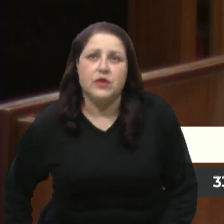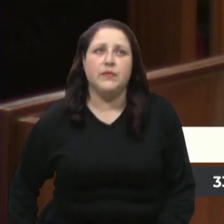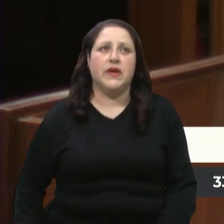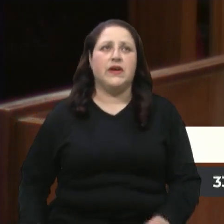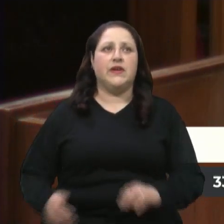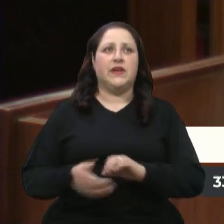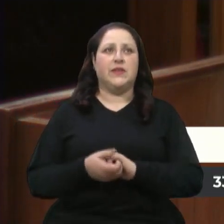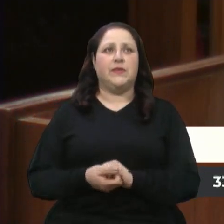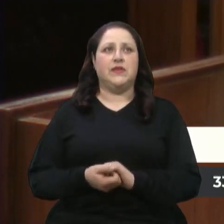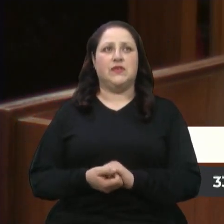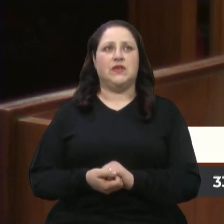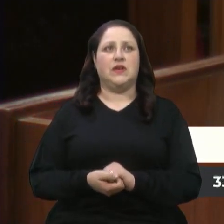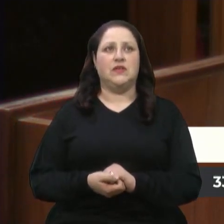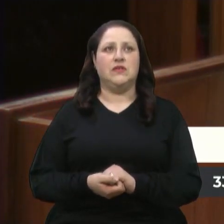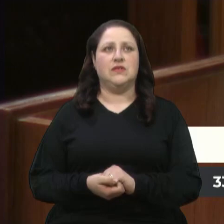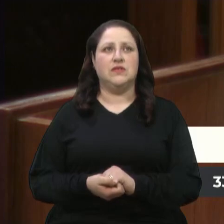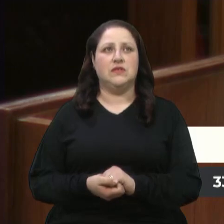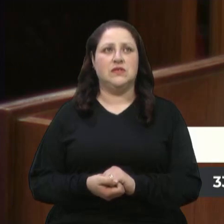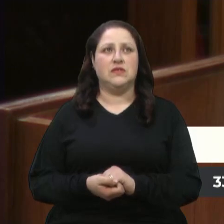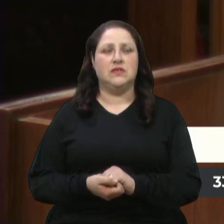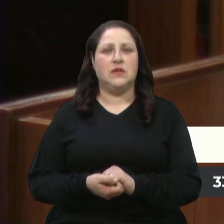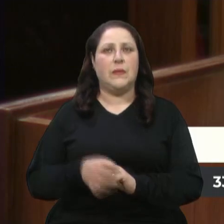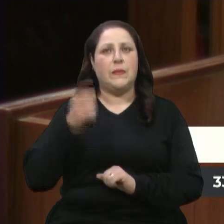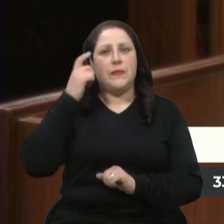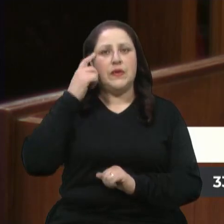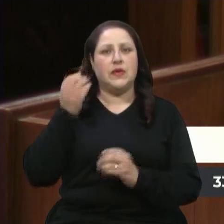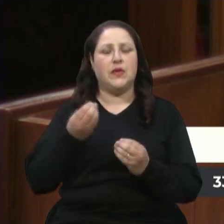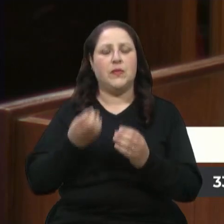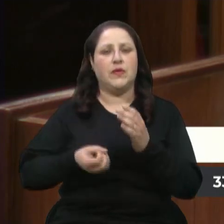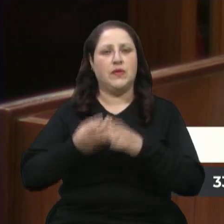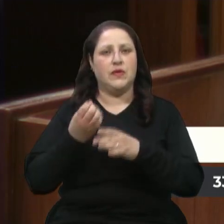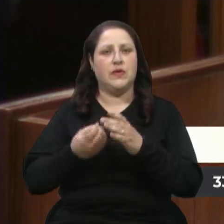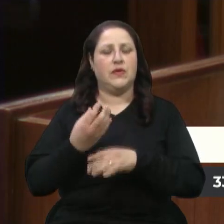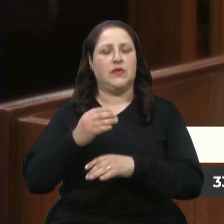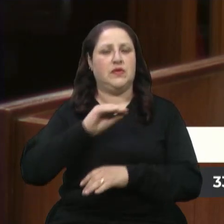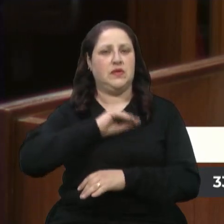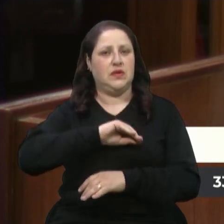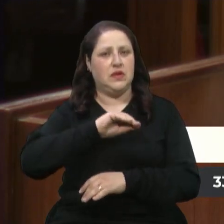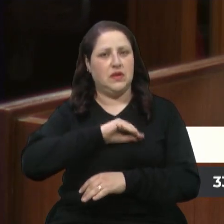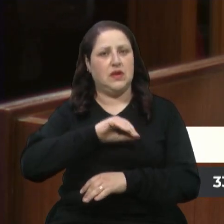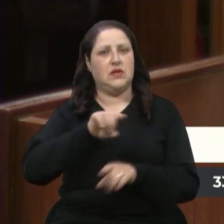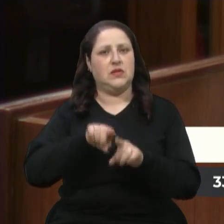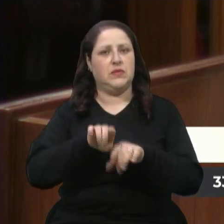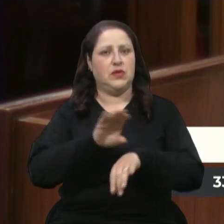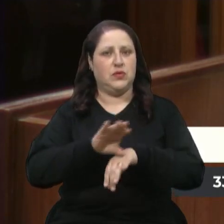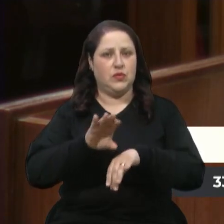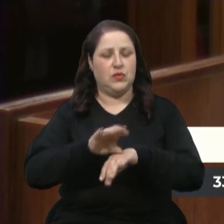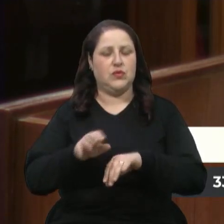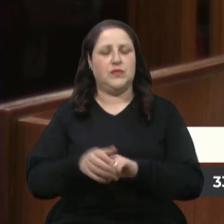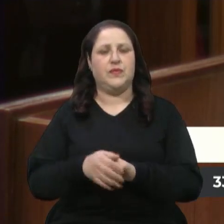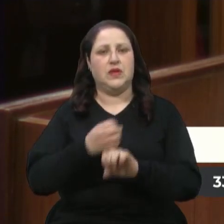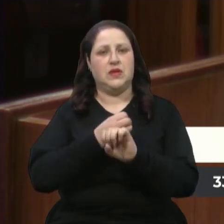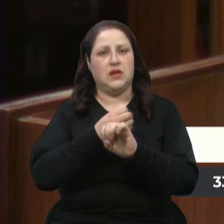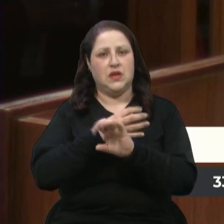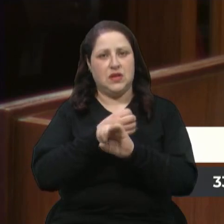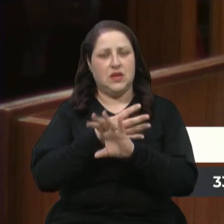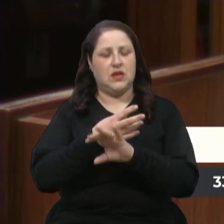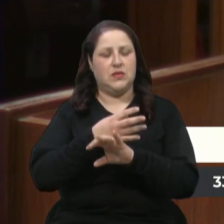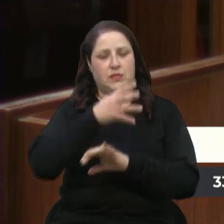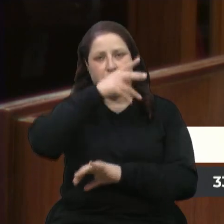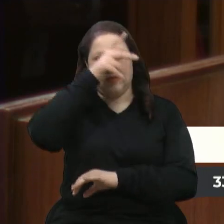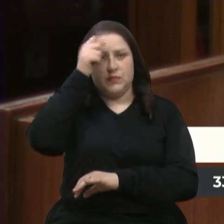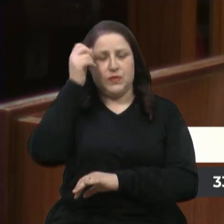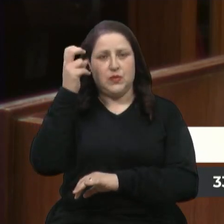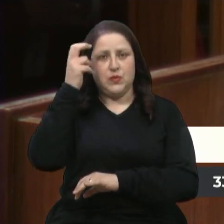que é importante a gente pensar na questão da geração de renda, de cursos, enfim. A Secretaria Municipal de Cultura,